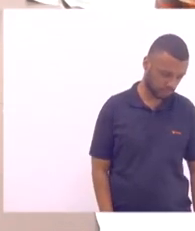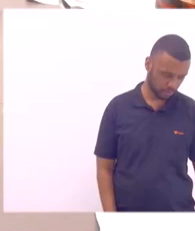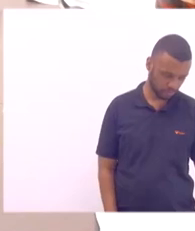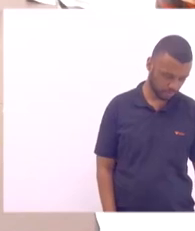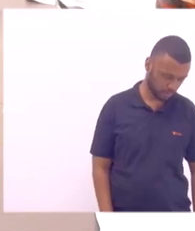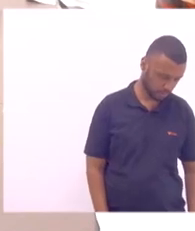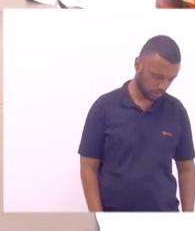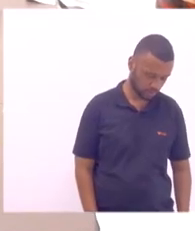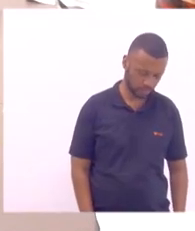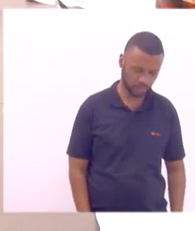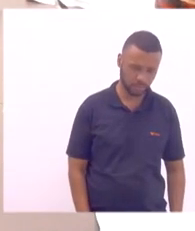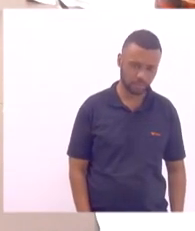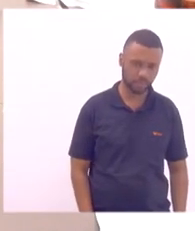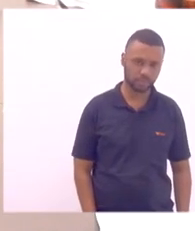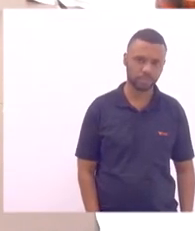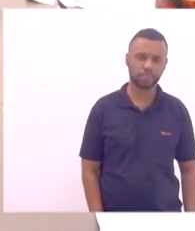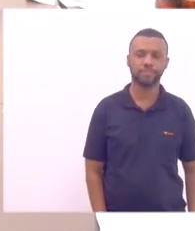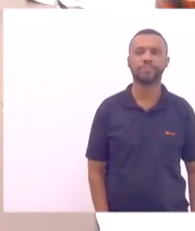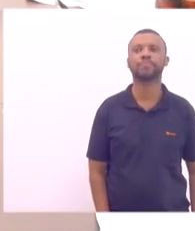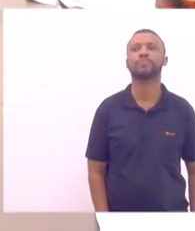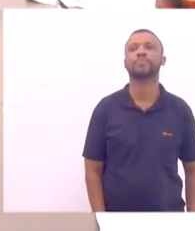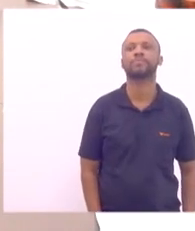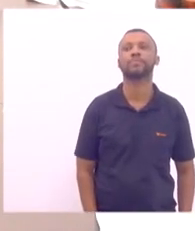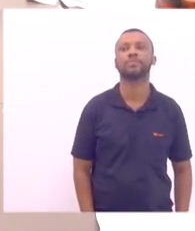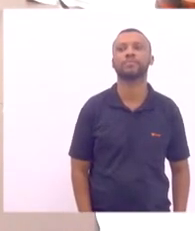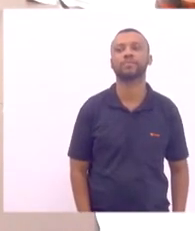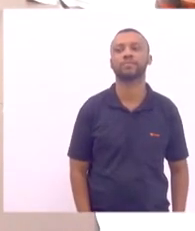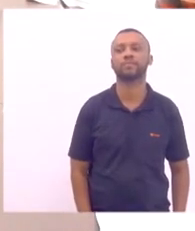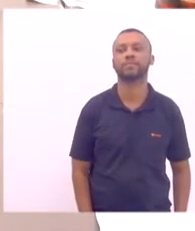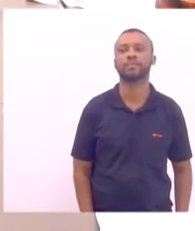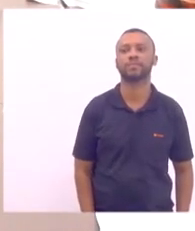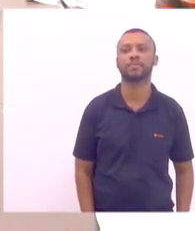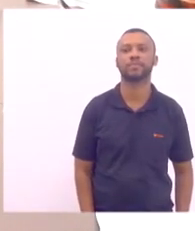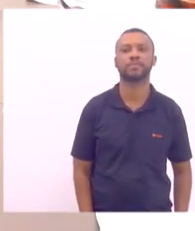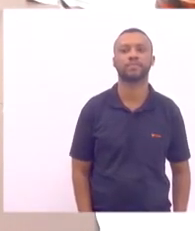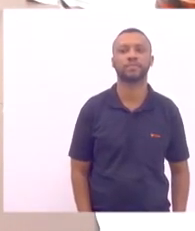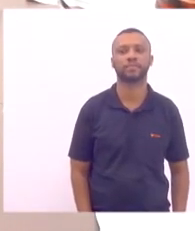Senhor presidente, essa 29 é facílima.